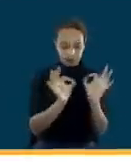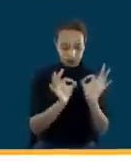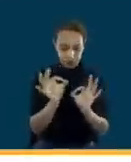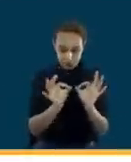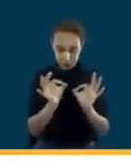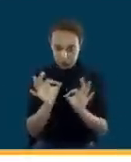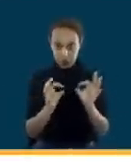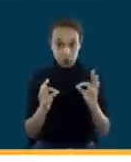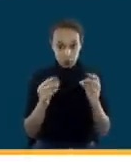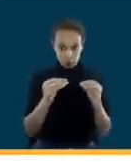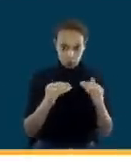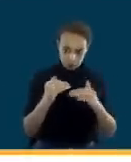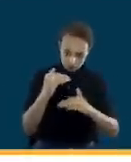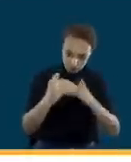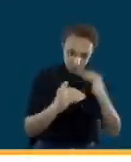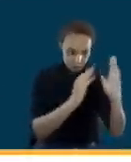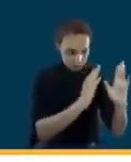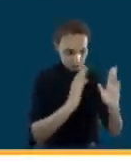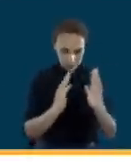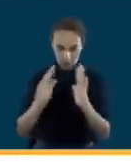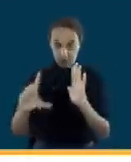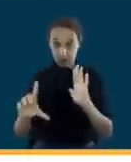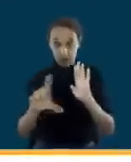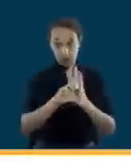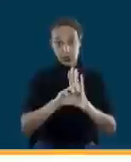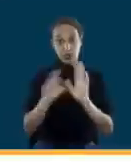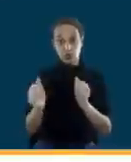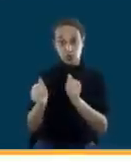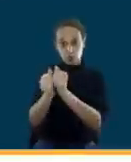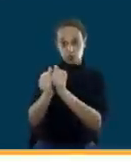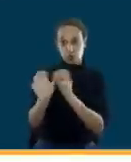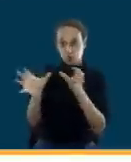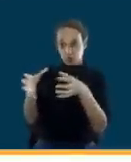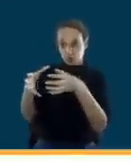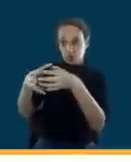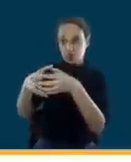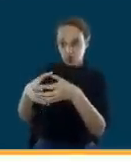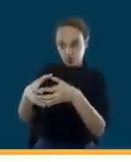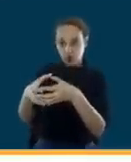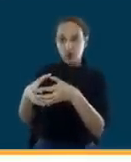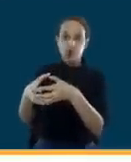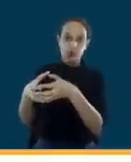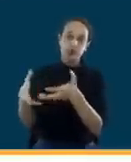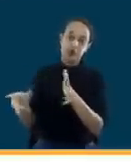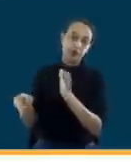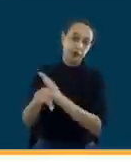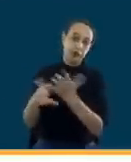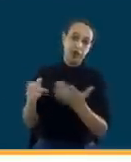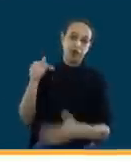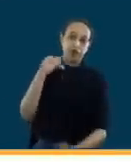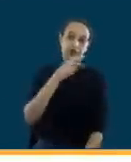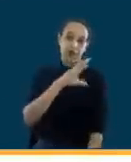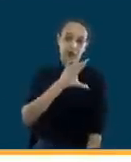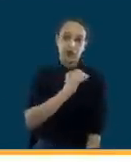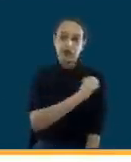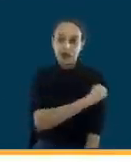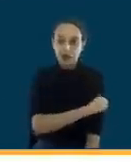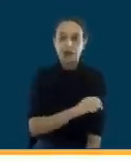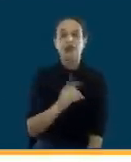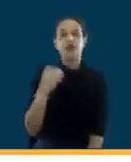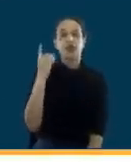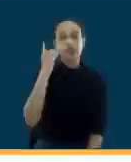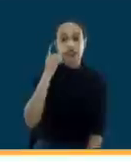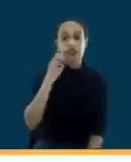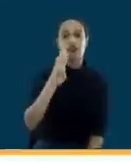processo da lei, junto com a bancada do Estado do Rio de Janeiro, com deputada Benedita, deputado Auro,